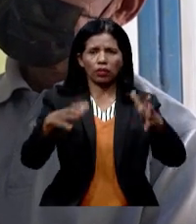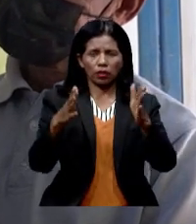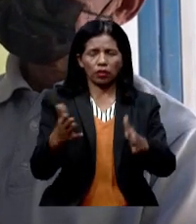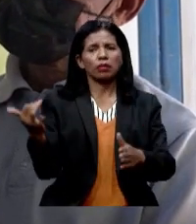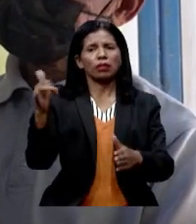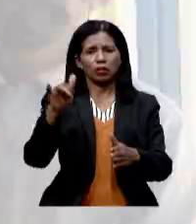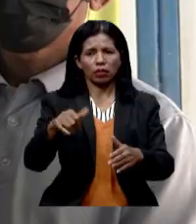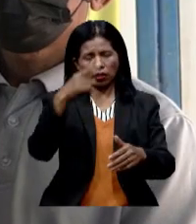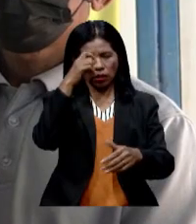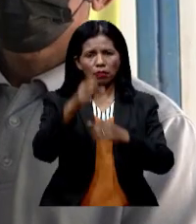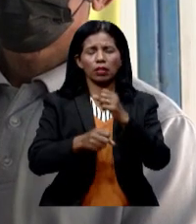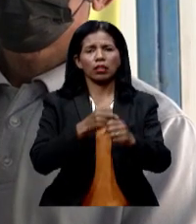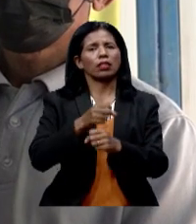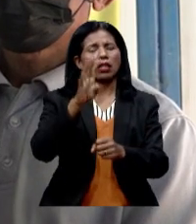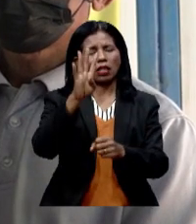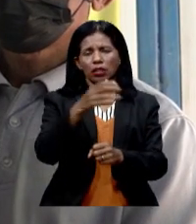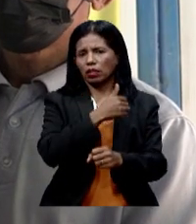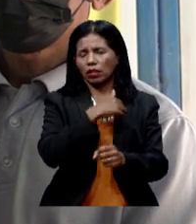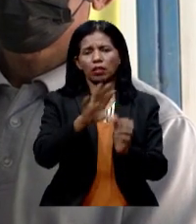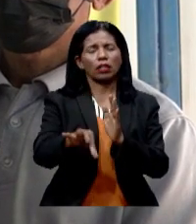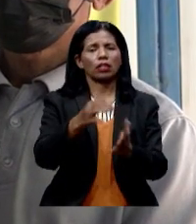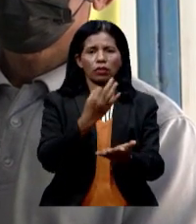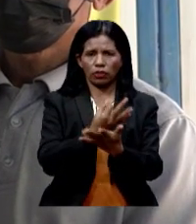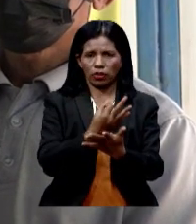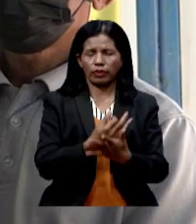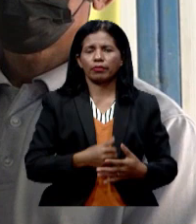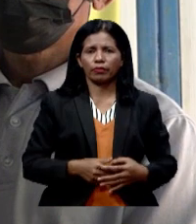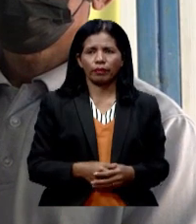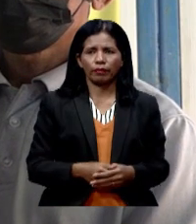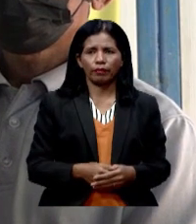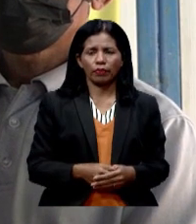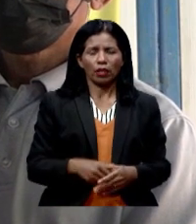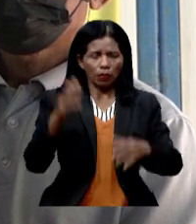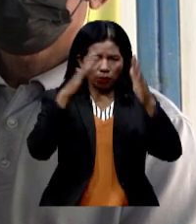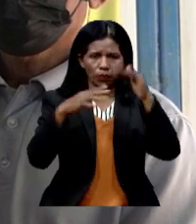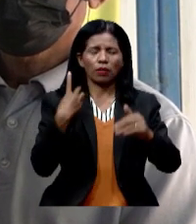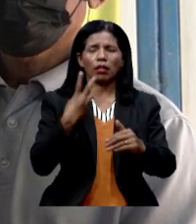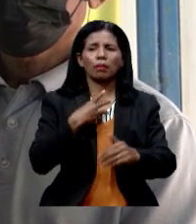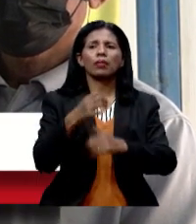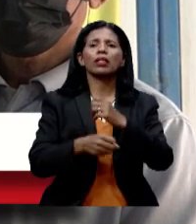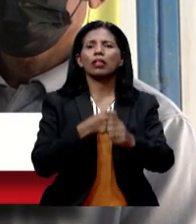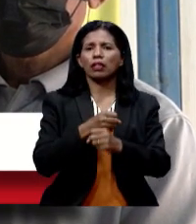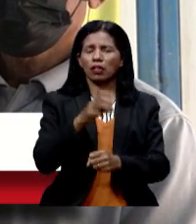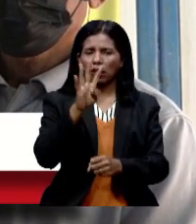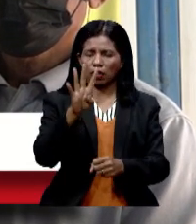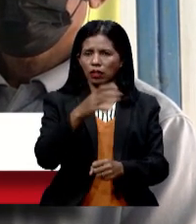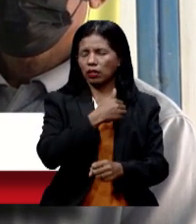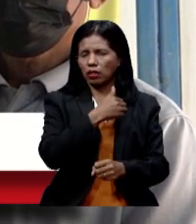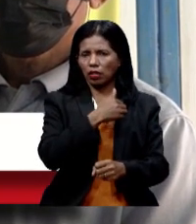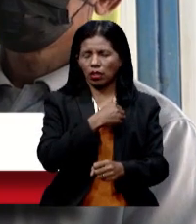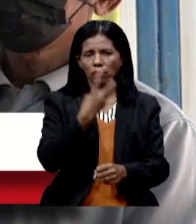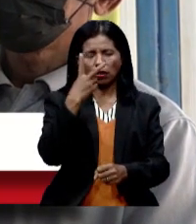ne, tama tinan hatresin se dau ketang salário. Problema minha, tinan hat, se dau kurajol ta